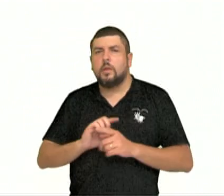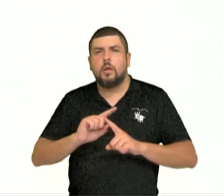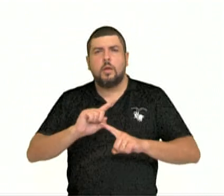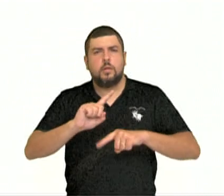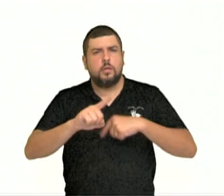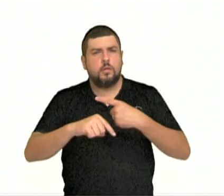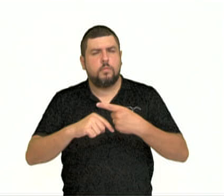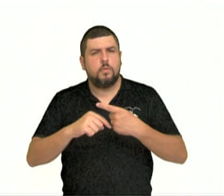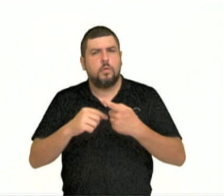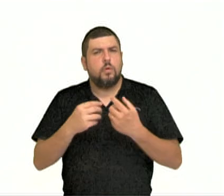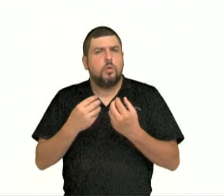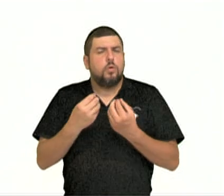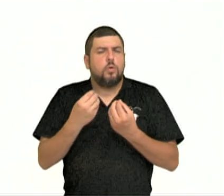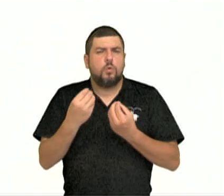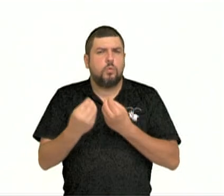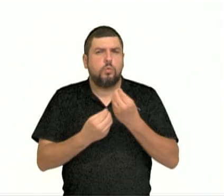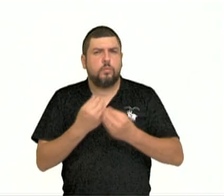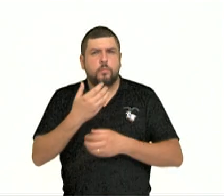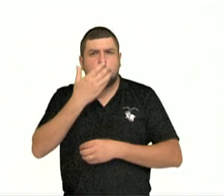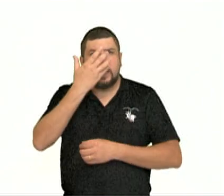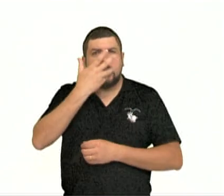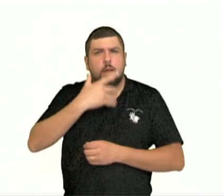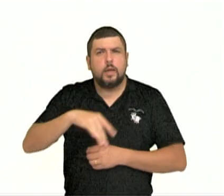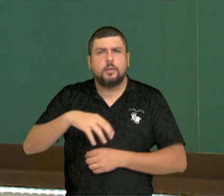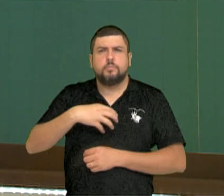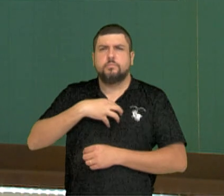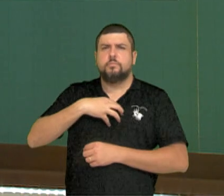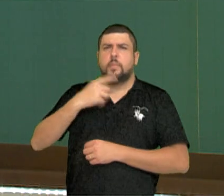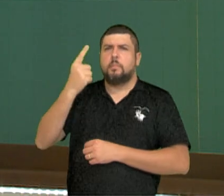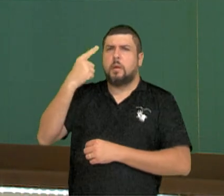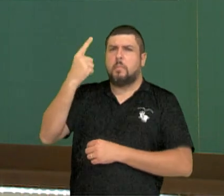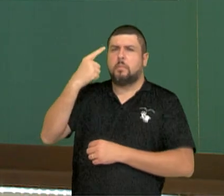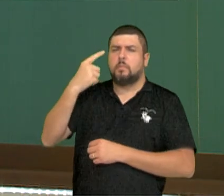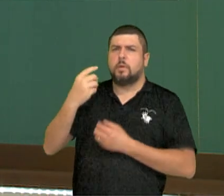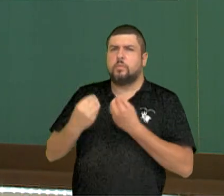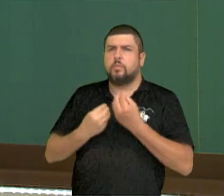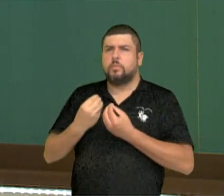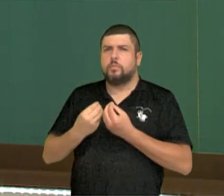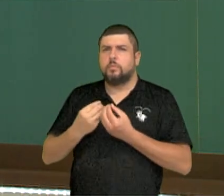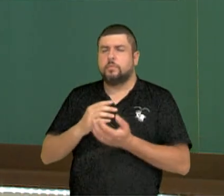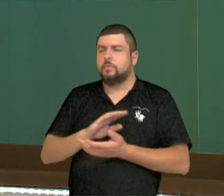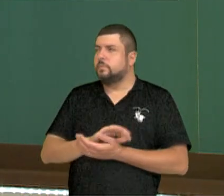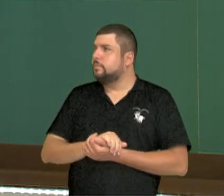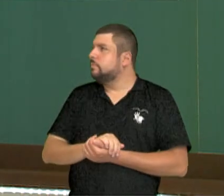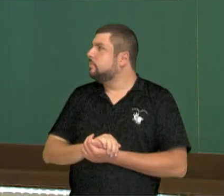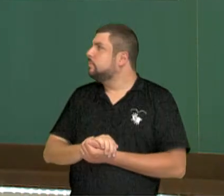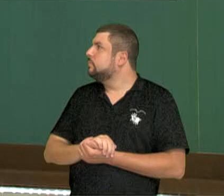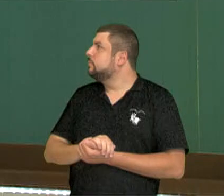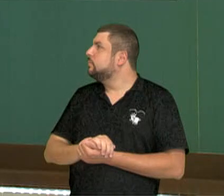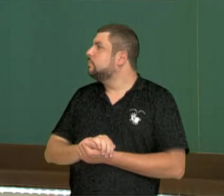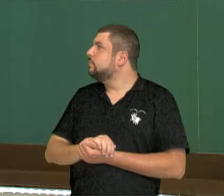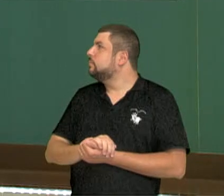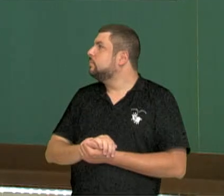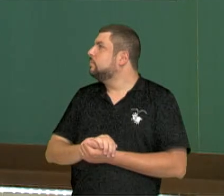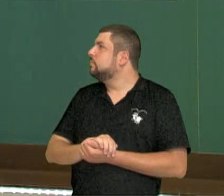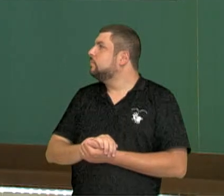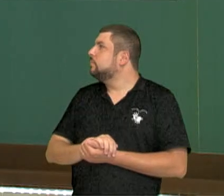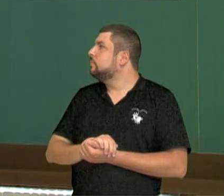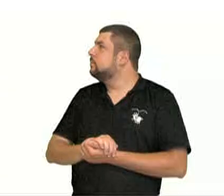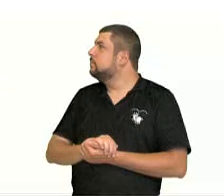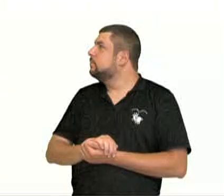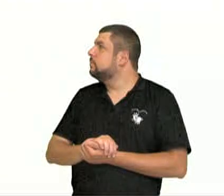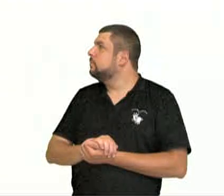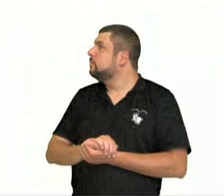uma criança se sente diante de tantas ordens? Vamos ver o texto? Então, diz